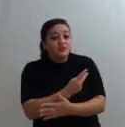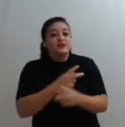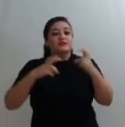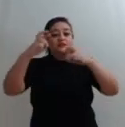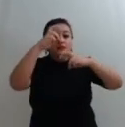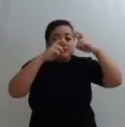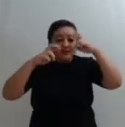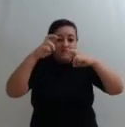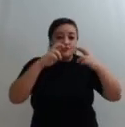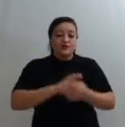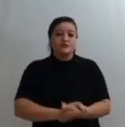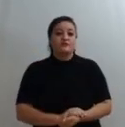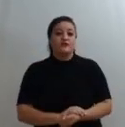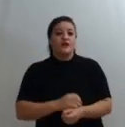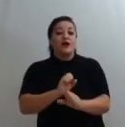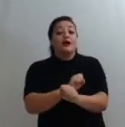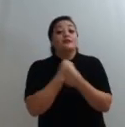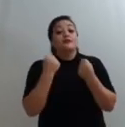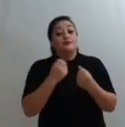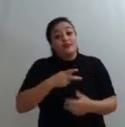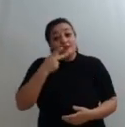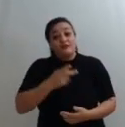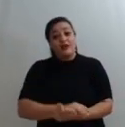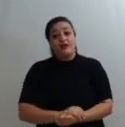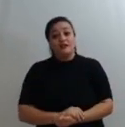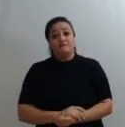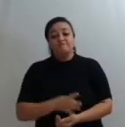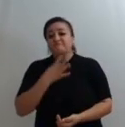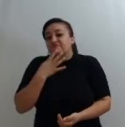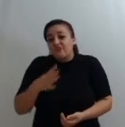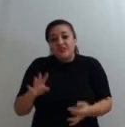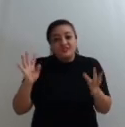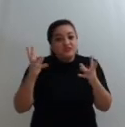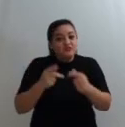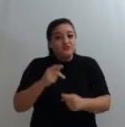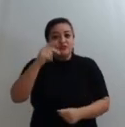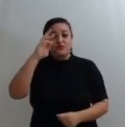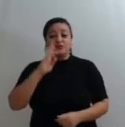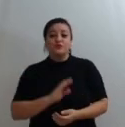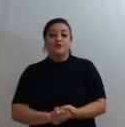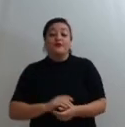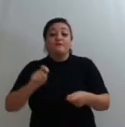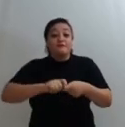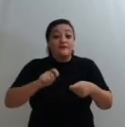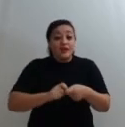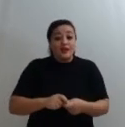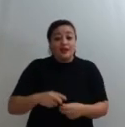exclusivamente ao que está transcrito na decisão de busca e apreensão.